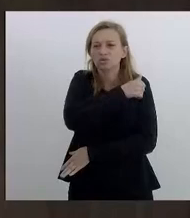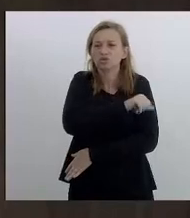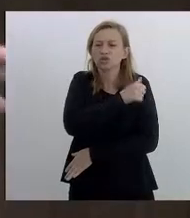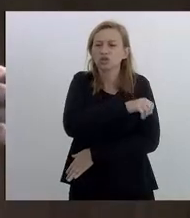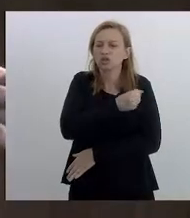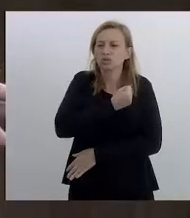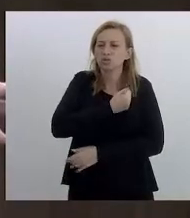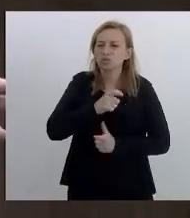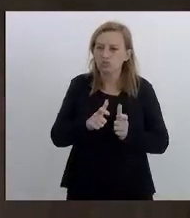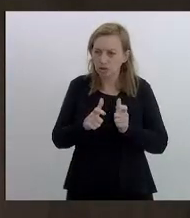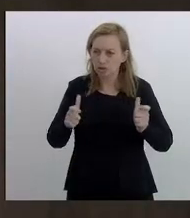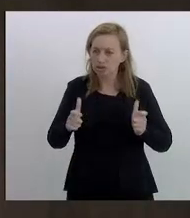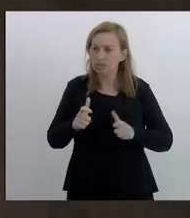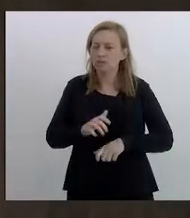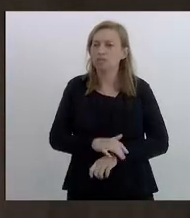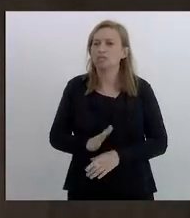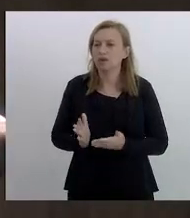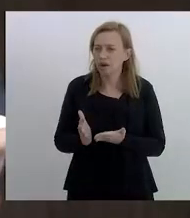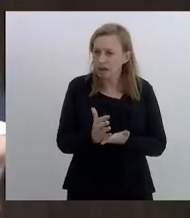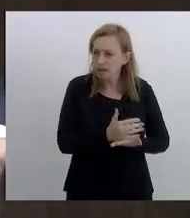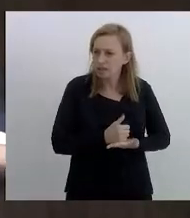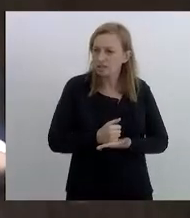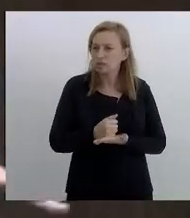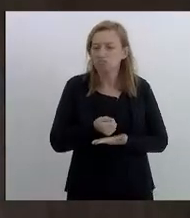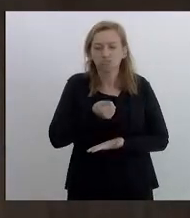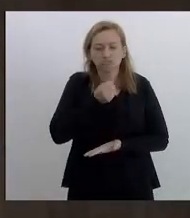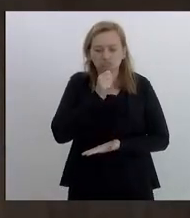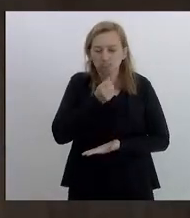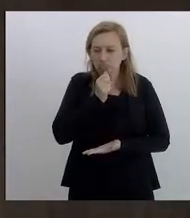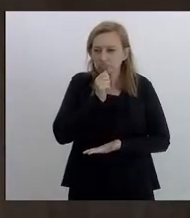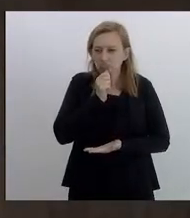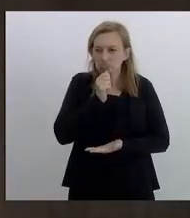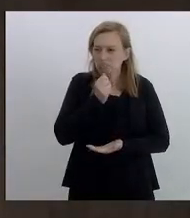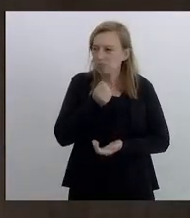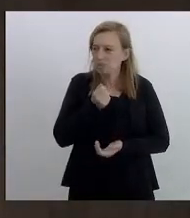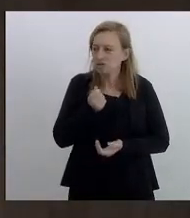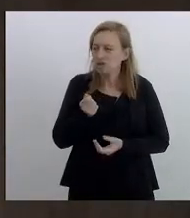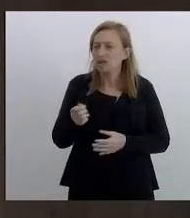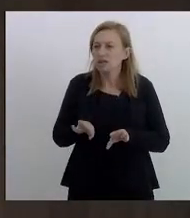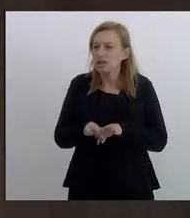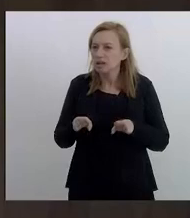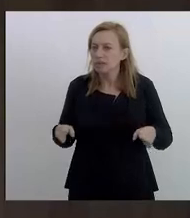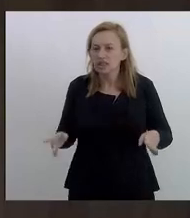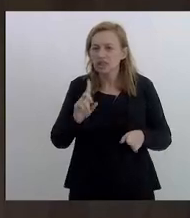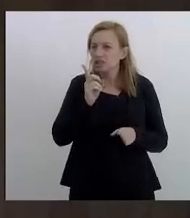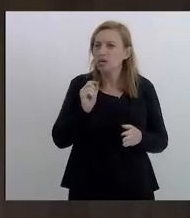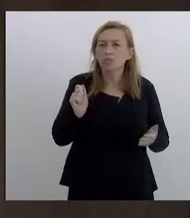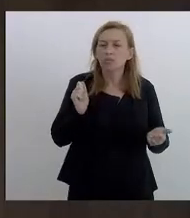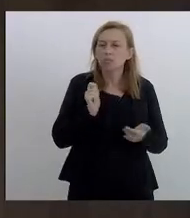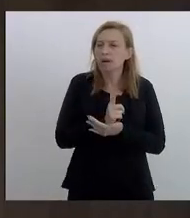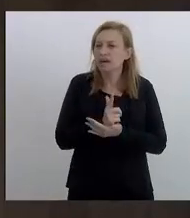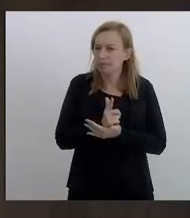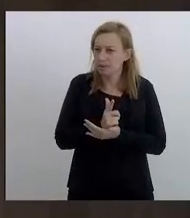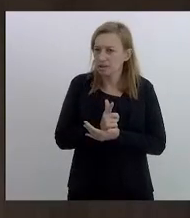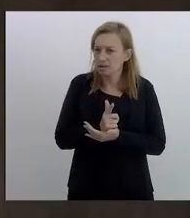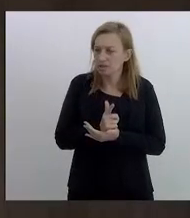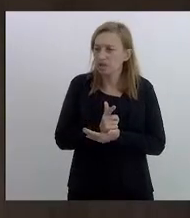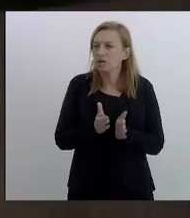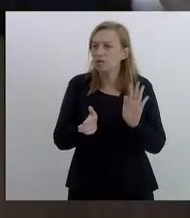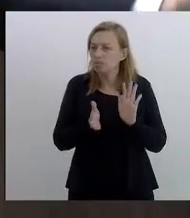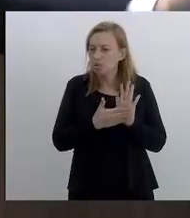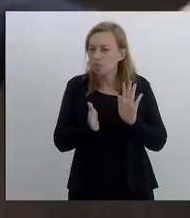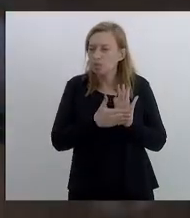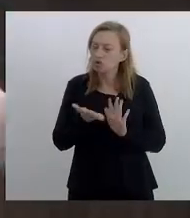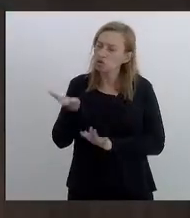sua arrecadação. Em nenhum momento está na mesa o não pagamento do que está proposto